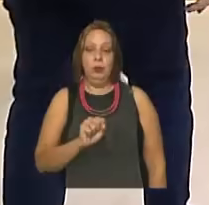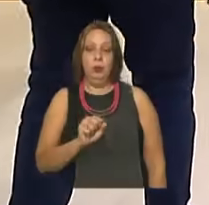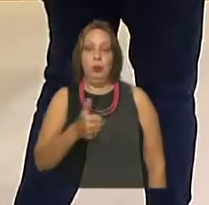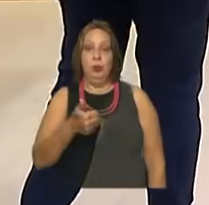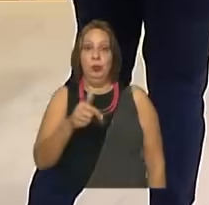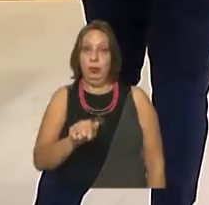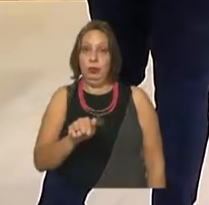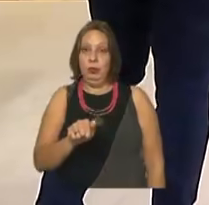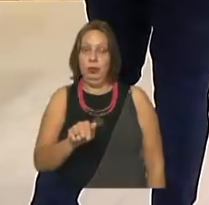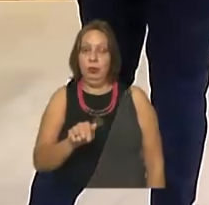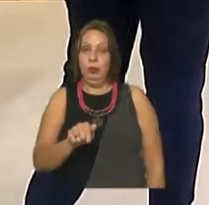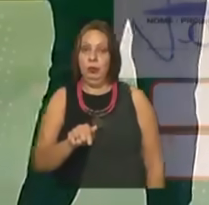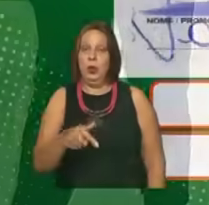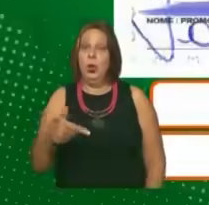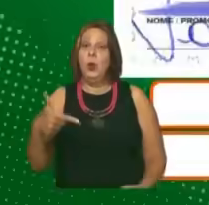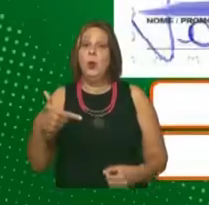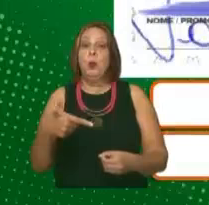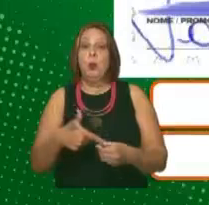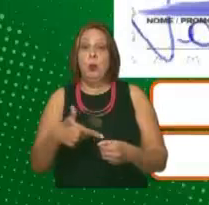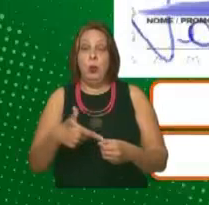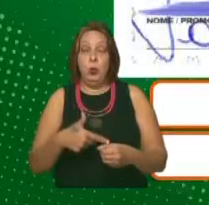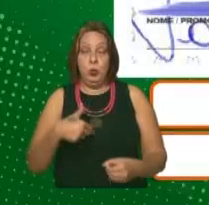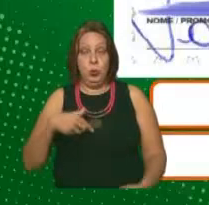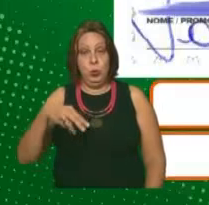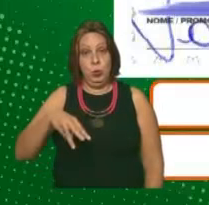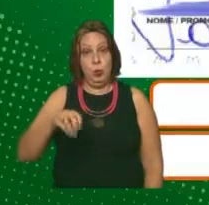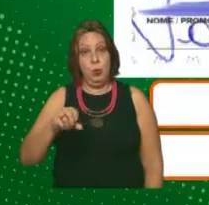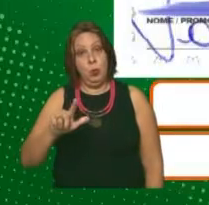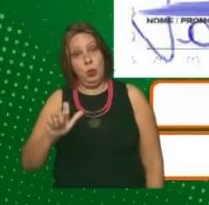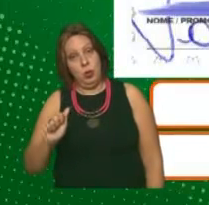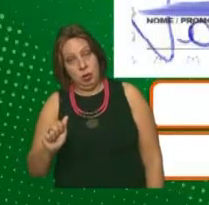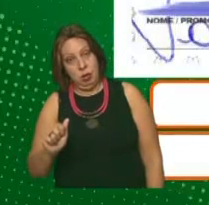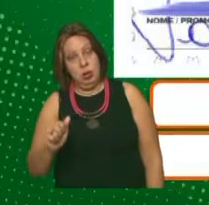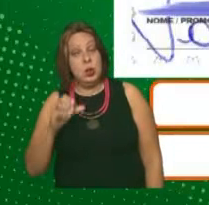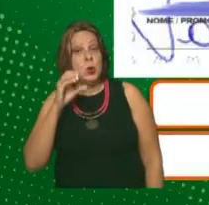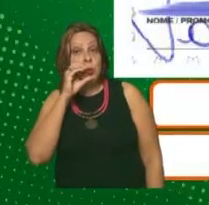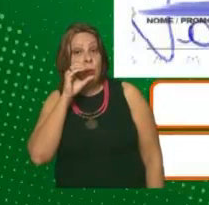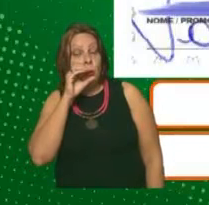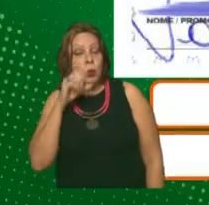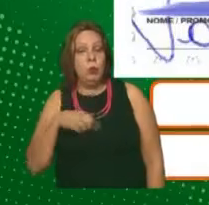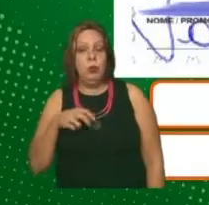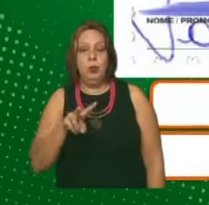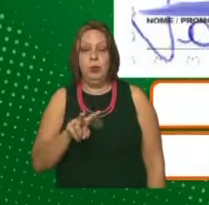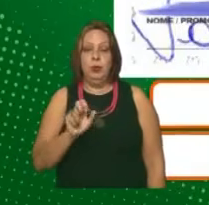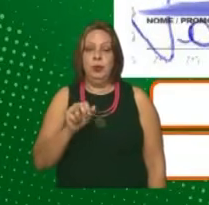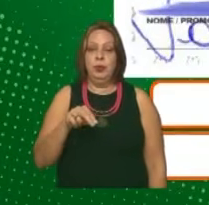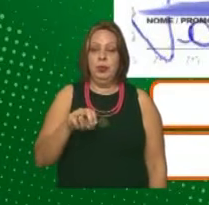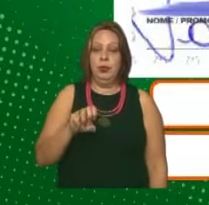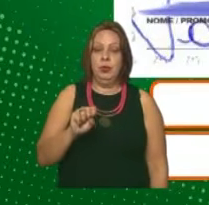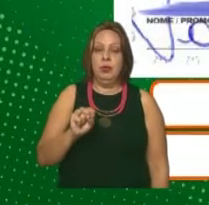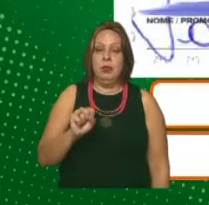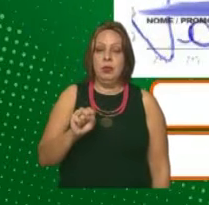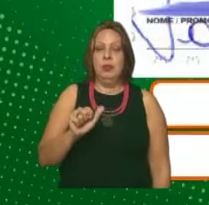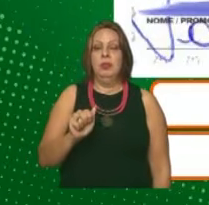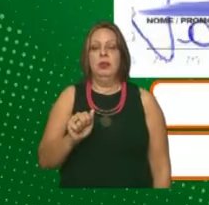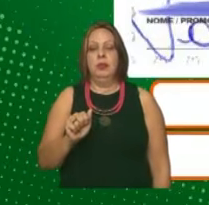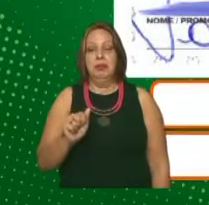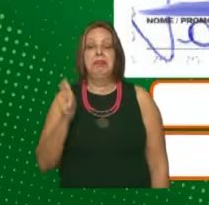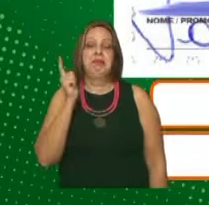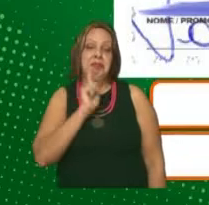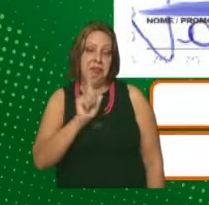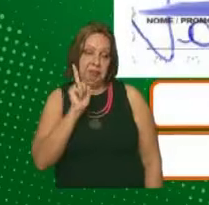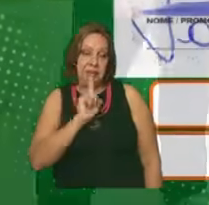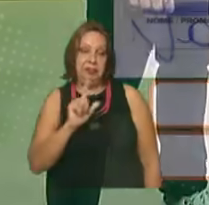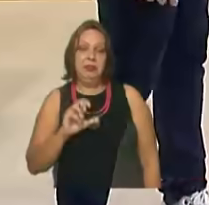064817, Posto de Molas Martins, Nossa Senhora do Socorro, Vanessa Petrox, Socorro 2, foi a pé quente e tá aí